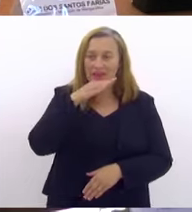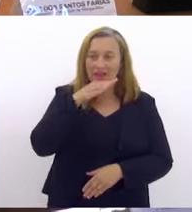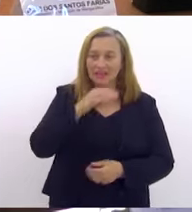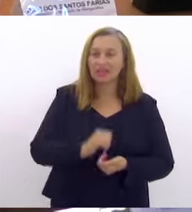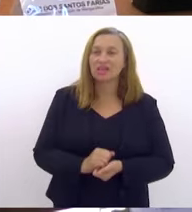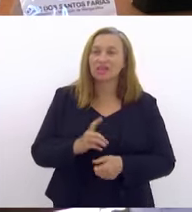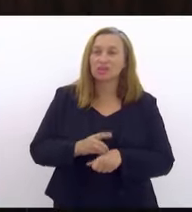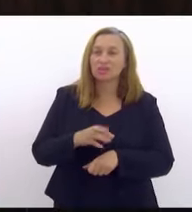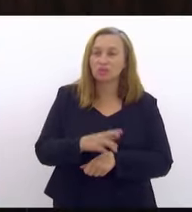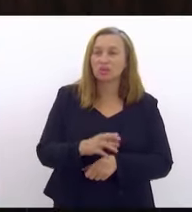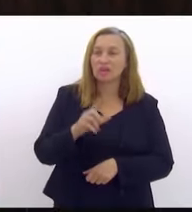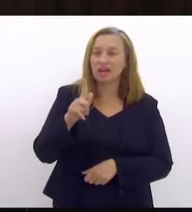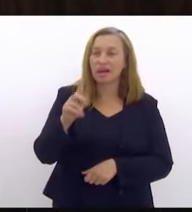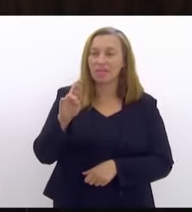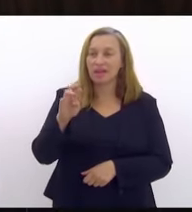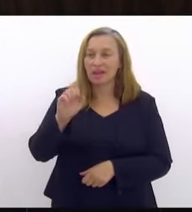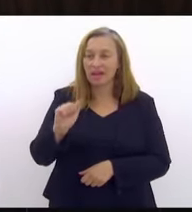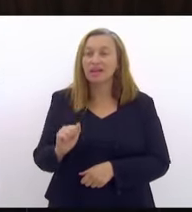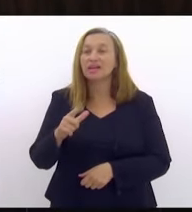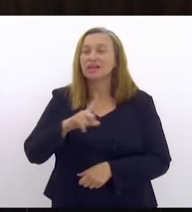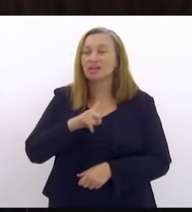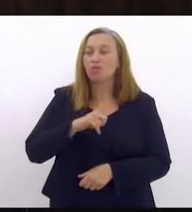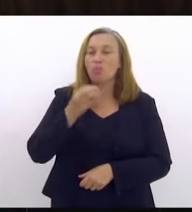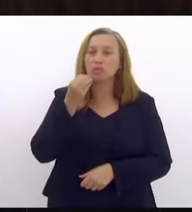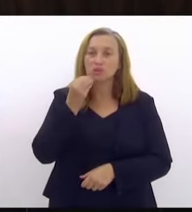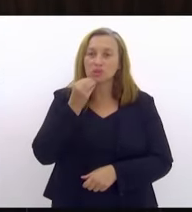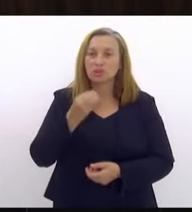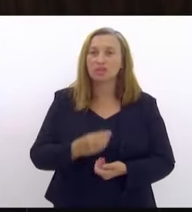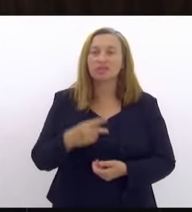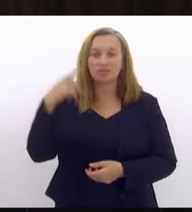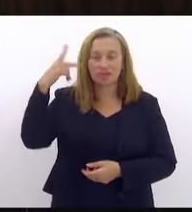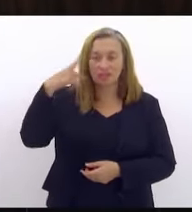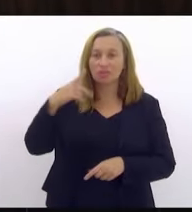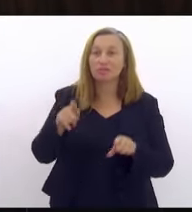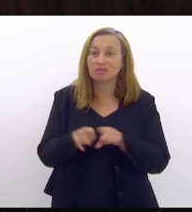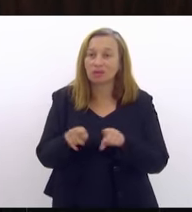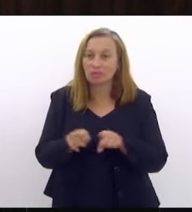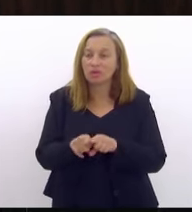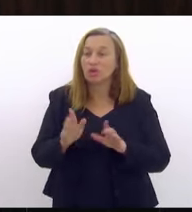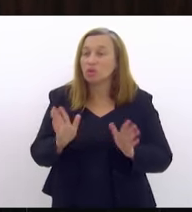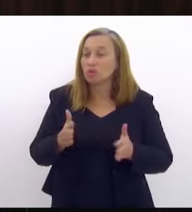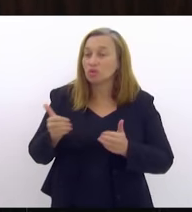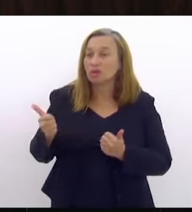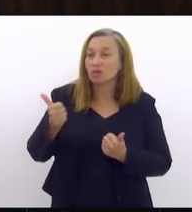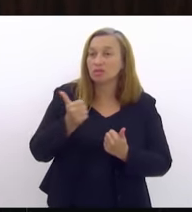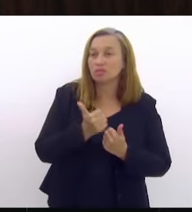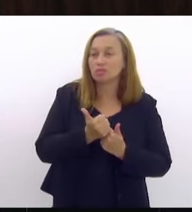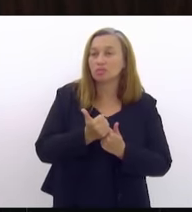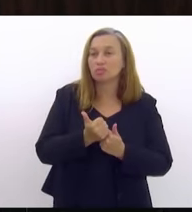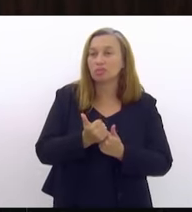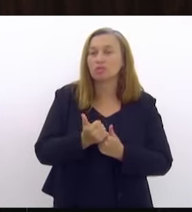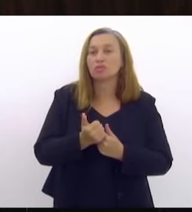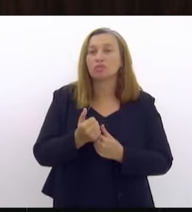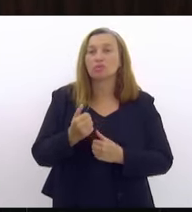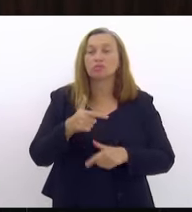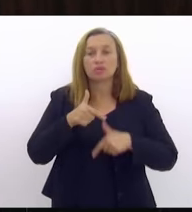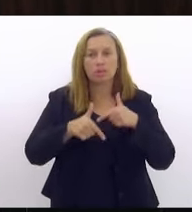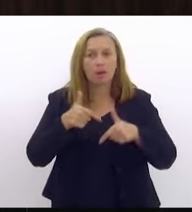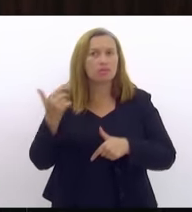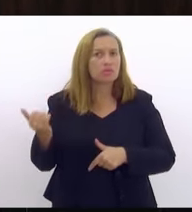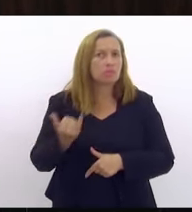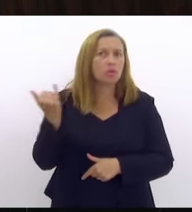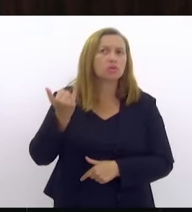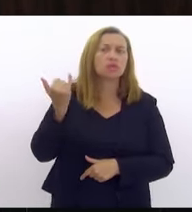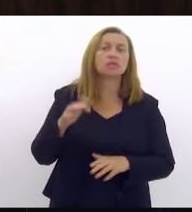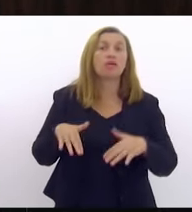Doutora Gabriela teve oportunidade de ser vereadora também, e hoje assume um cargo muito importante.